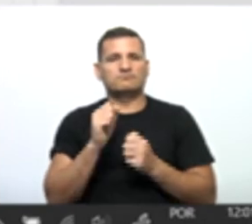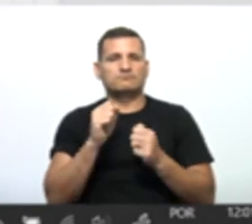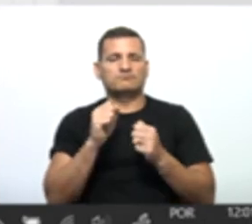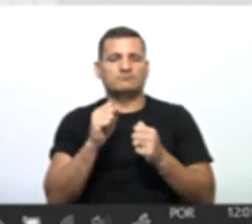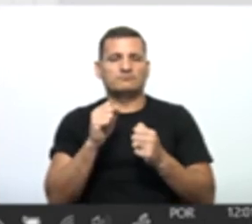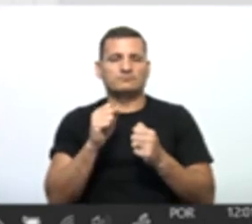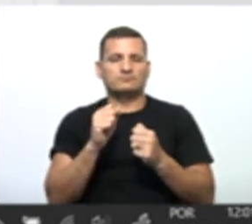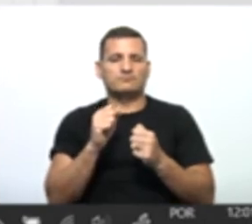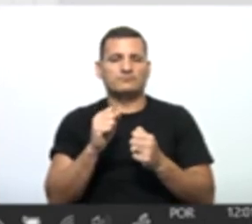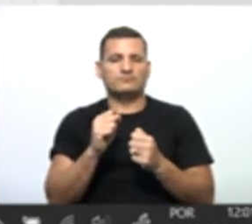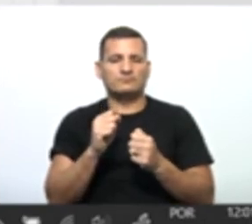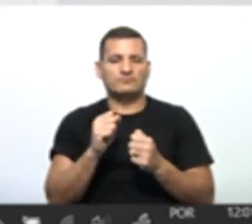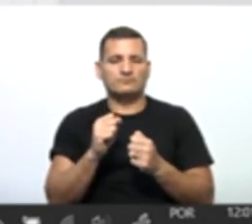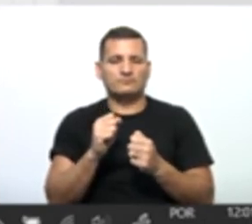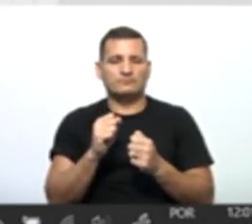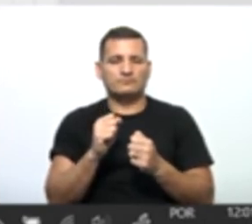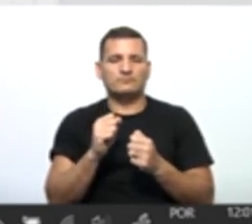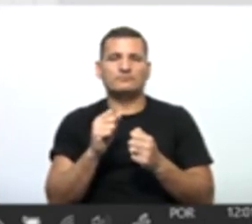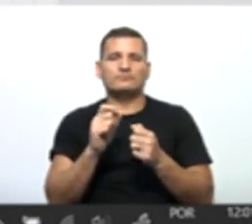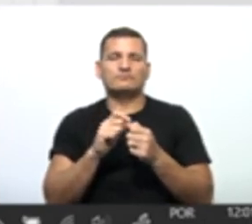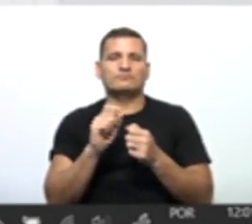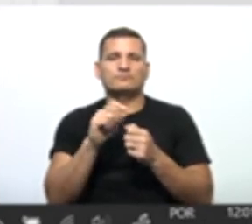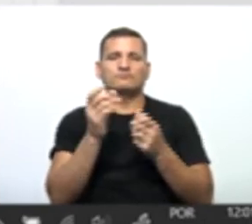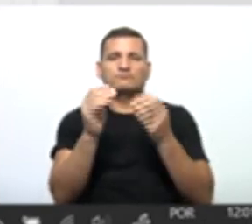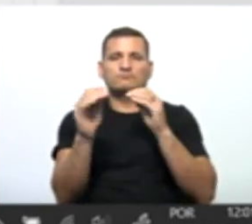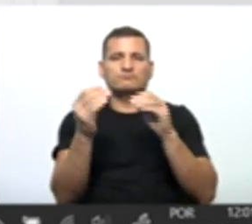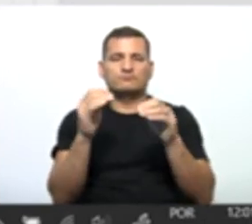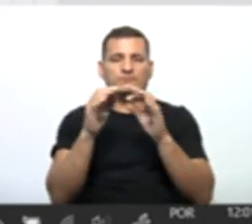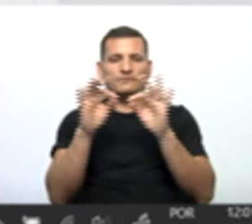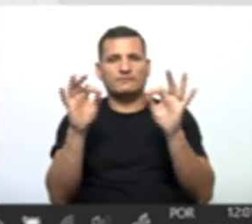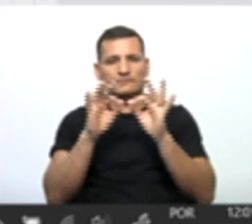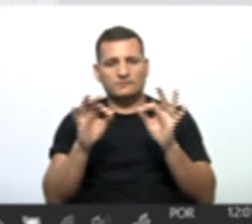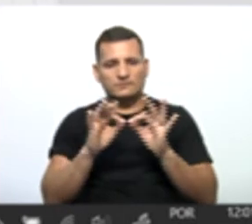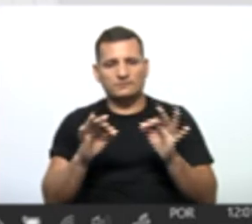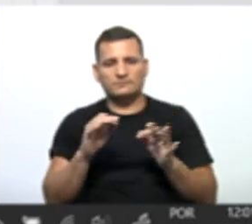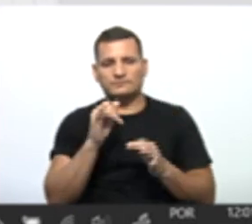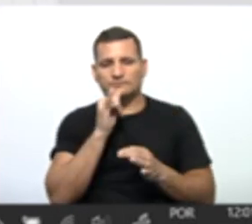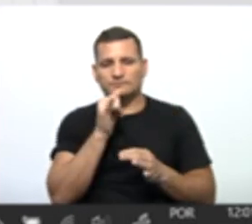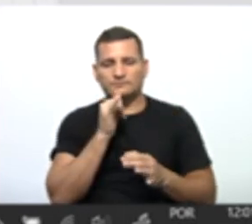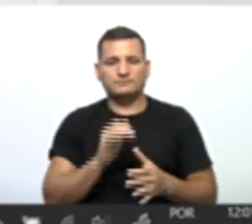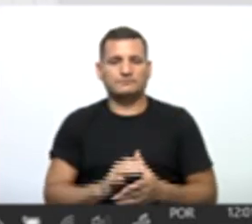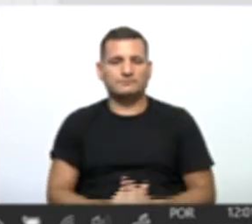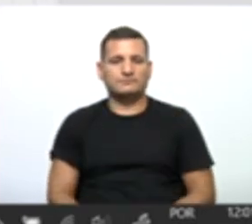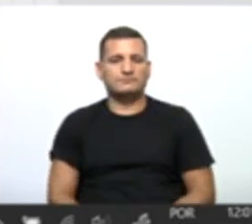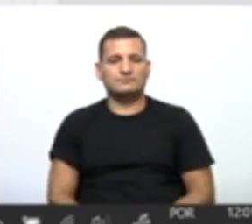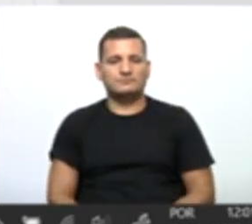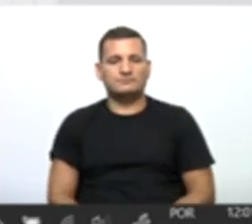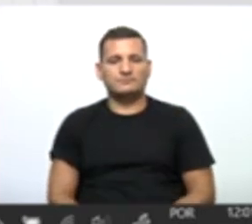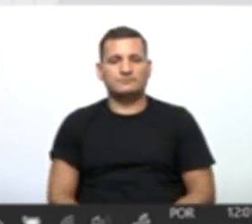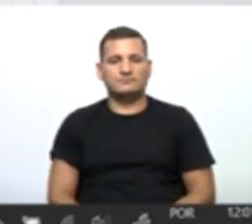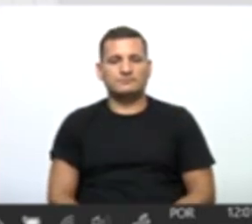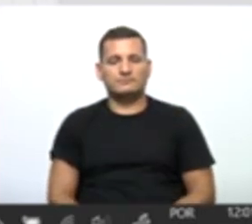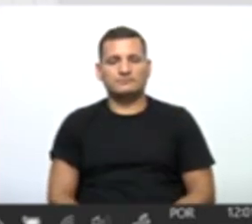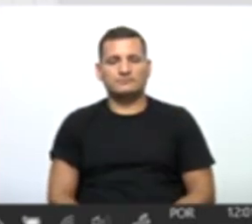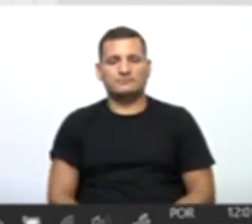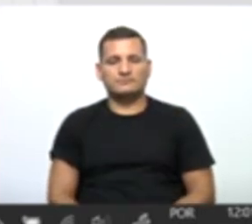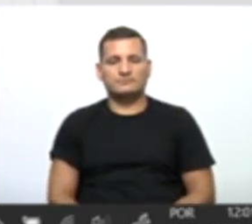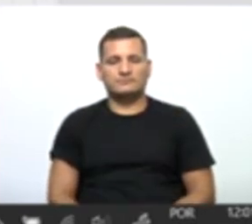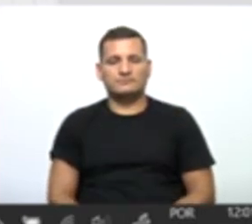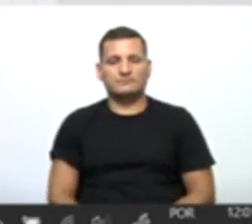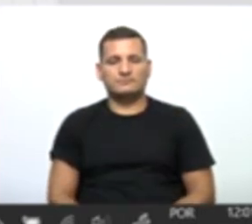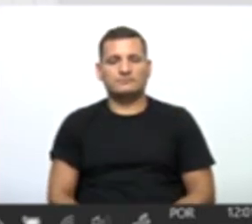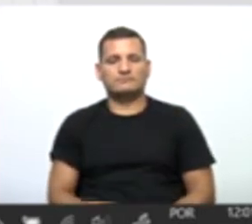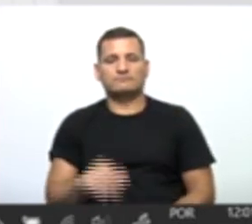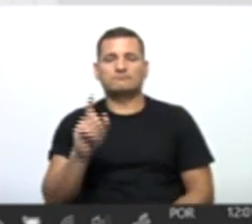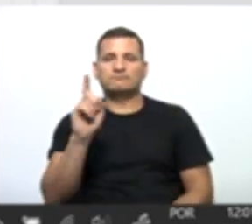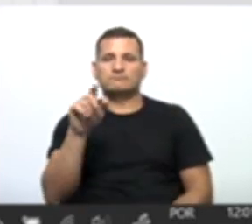quê? Colocar comentários. Então o que acontece? Por exemplo aqui, ó, na hora que você clicar e arrastar, você pode deixar